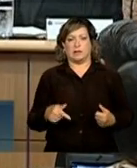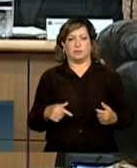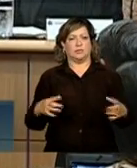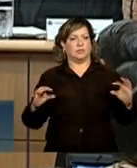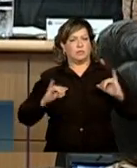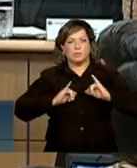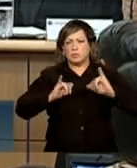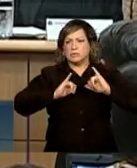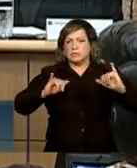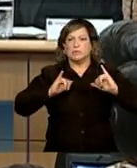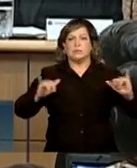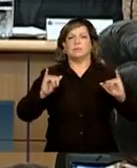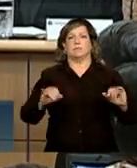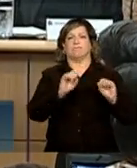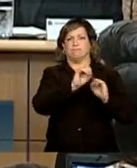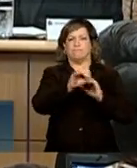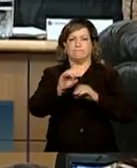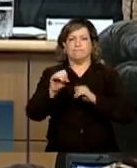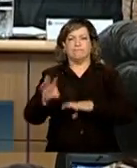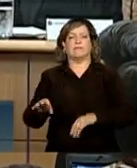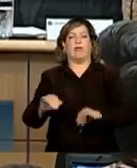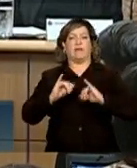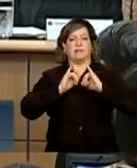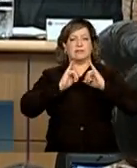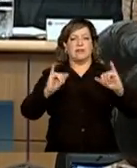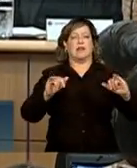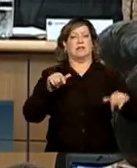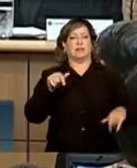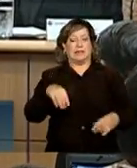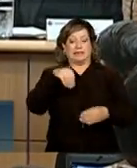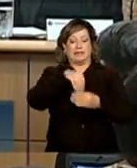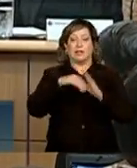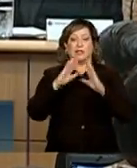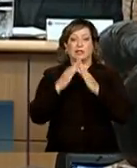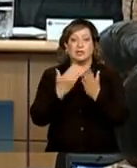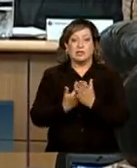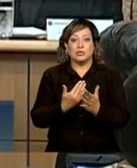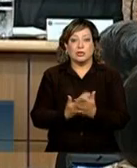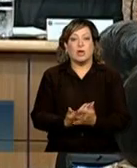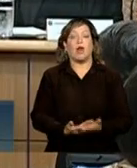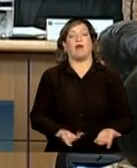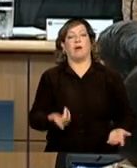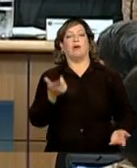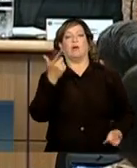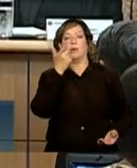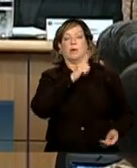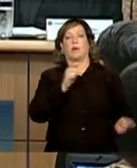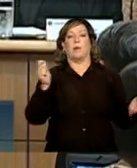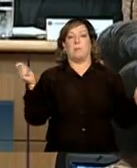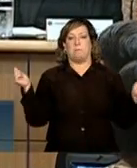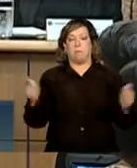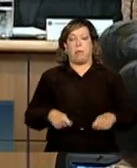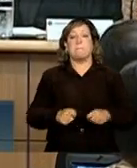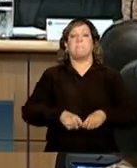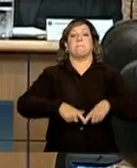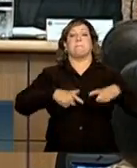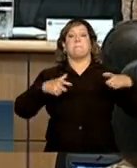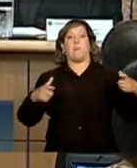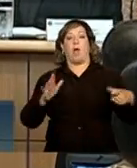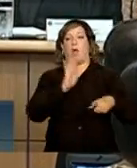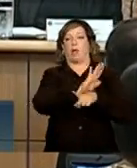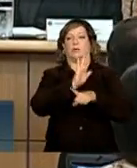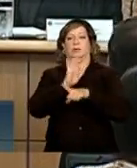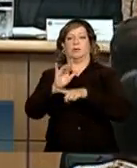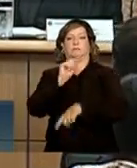mobilização orientação e também a campanha de vacinação dentro da escola nós podemos atingir níveis maiores de cobertura